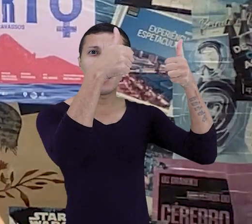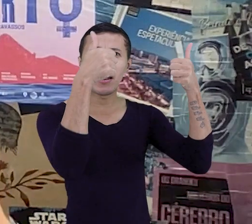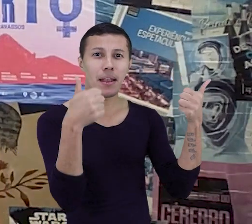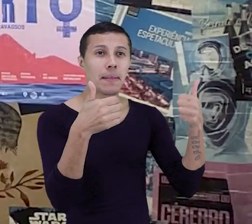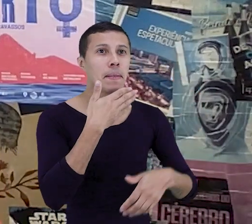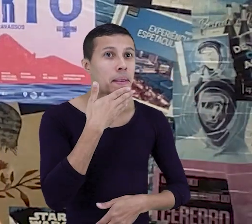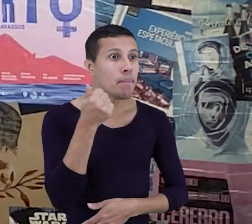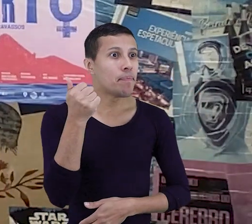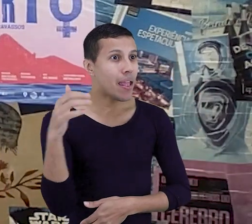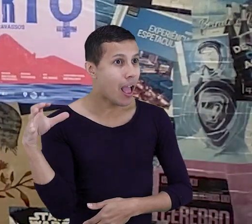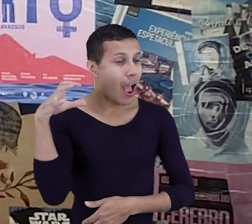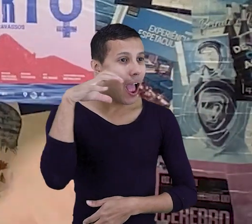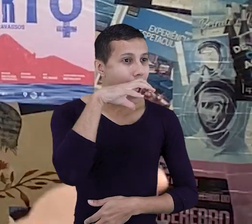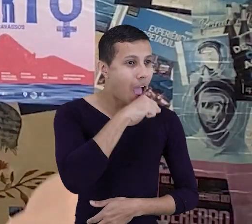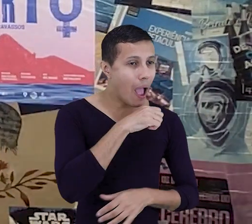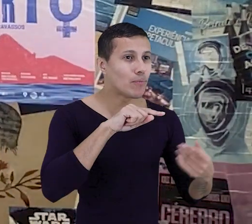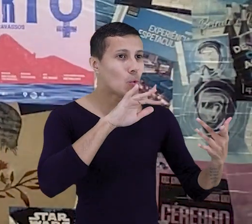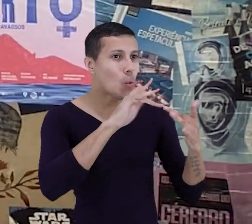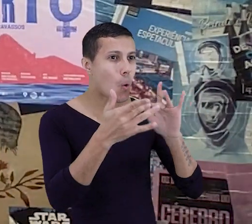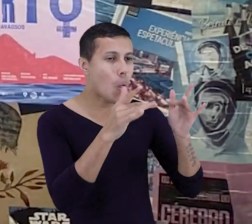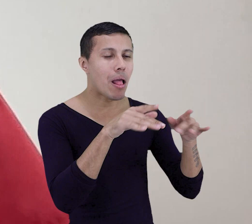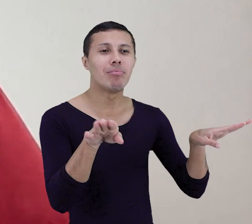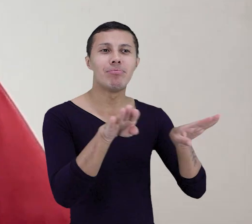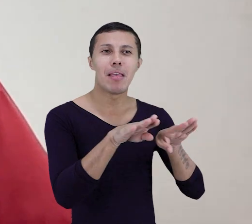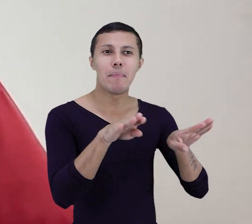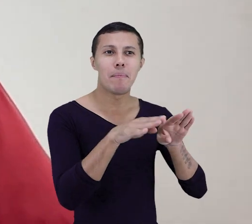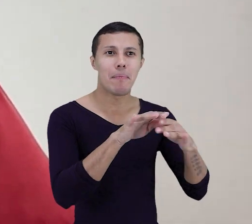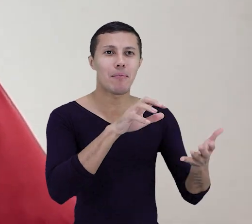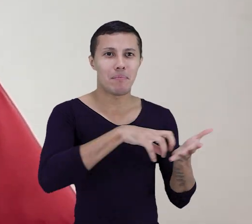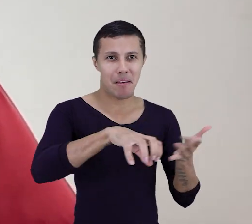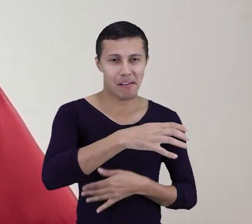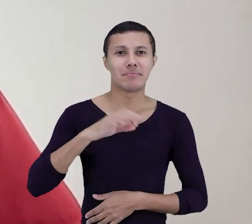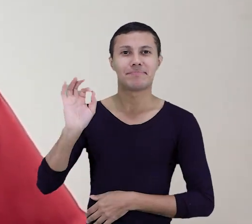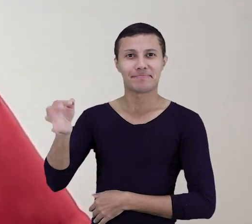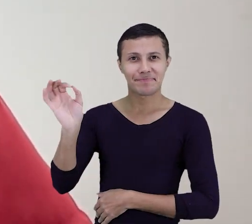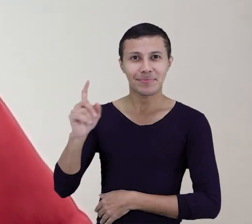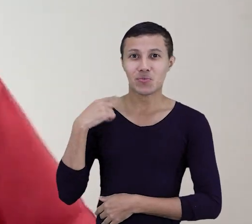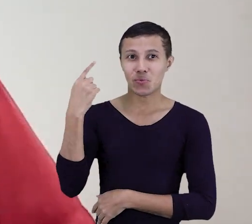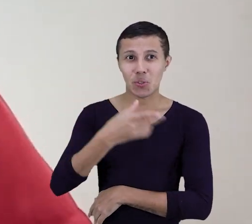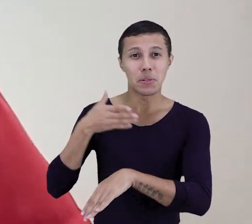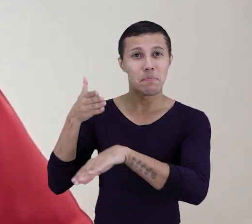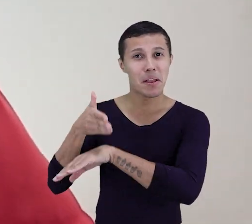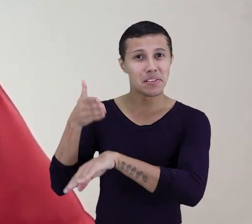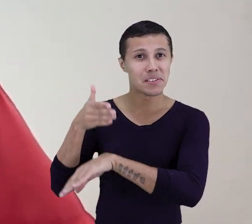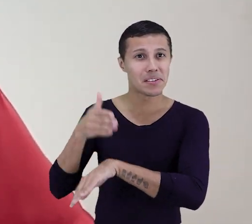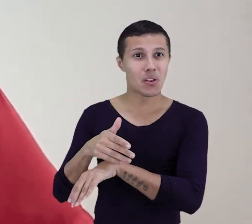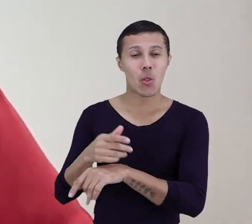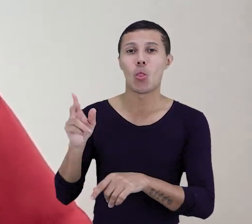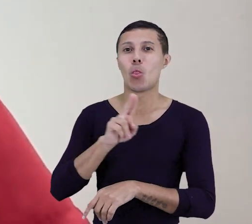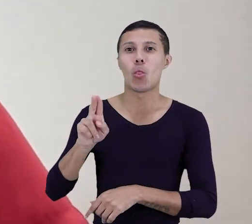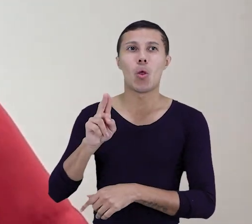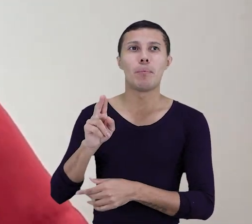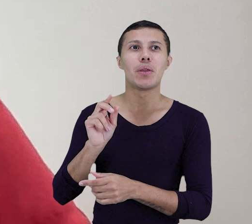mais eficiente mesmo esse contato com o mercado, não é isso? Exato, Patrícia. E olha, nós participamos de um programa chamado Capital